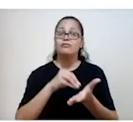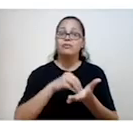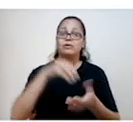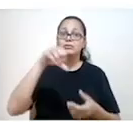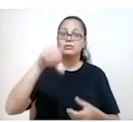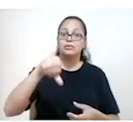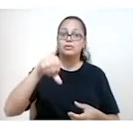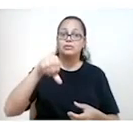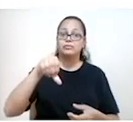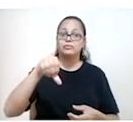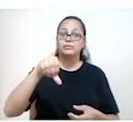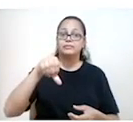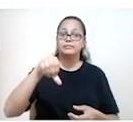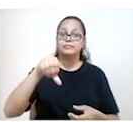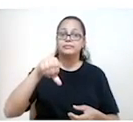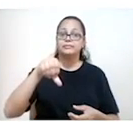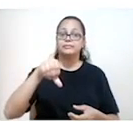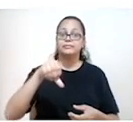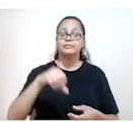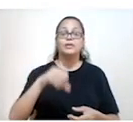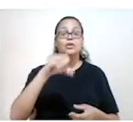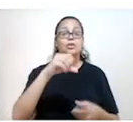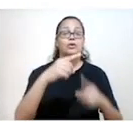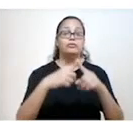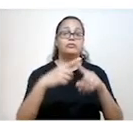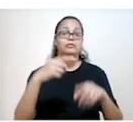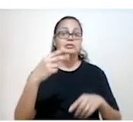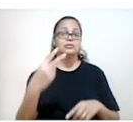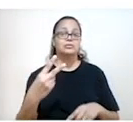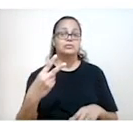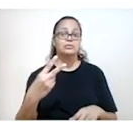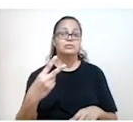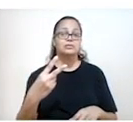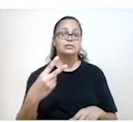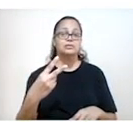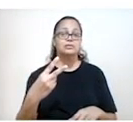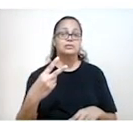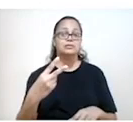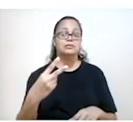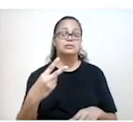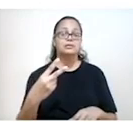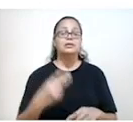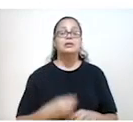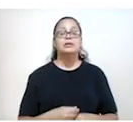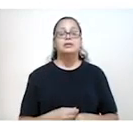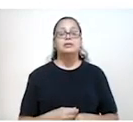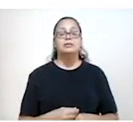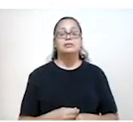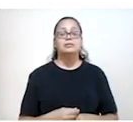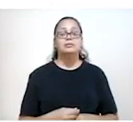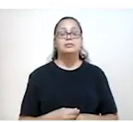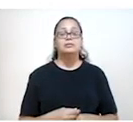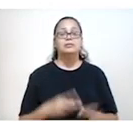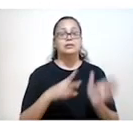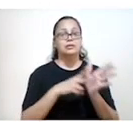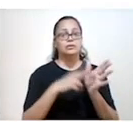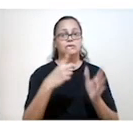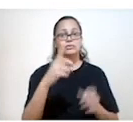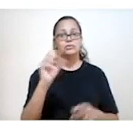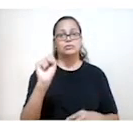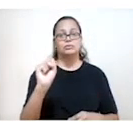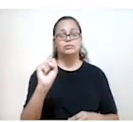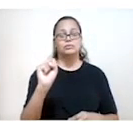é? Falta 9. 9 vezes 2, que vai aumentando de 2 em 2, 9 vezes 2 dá